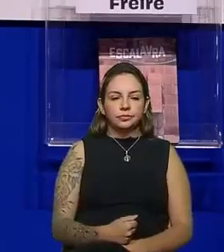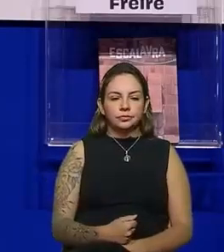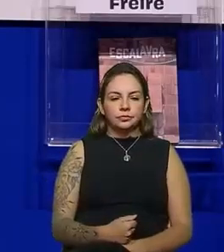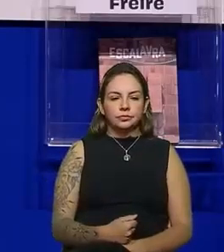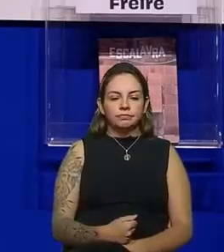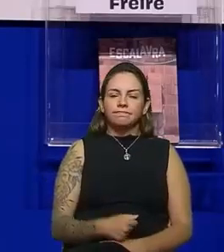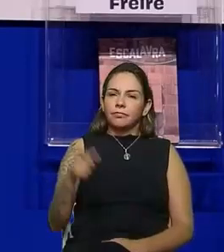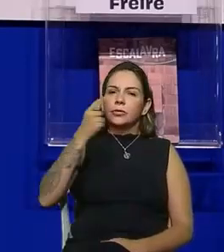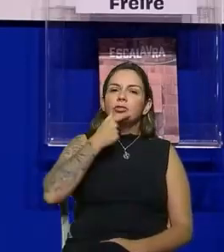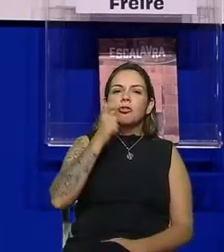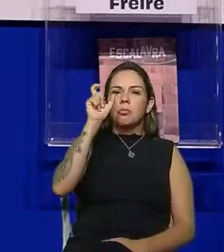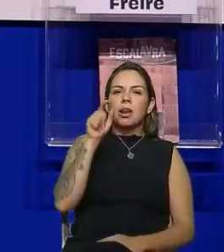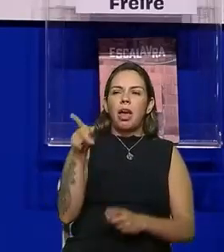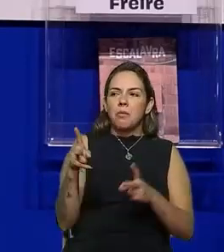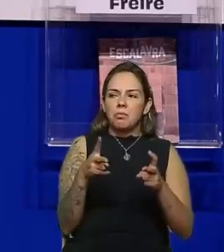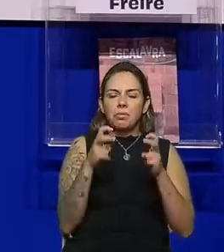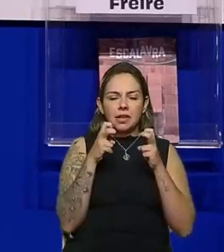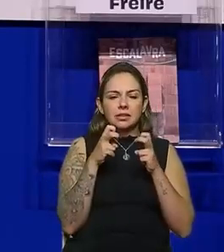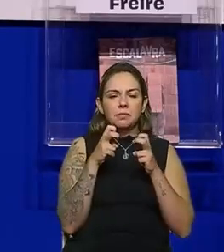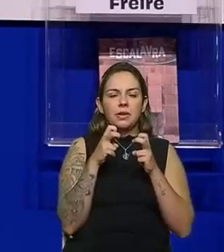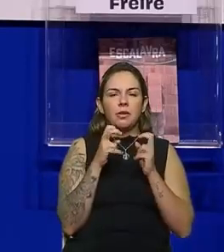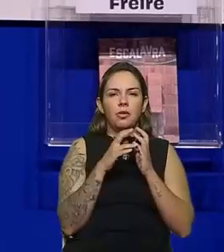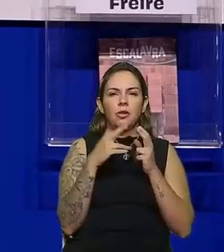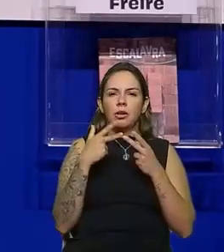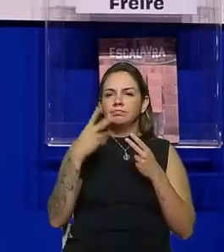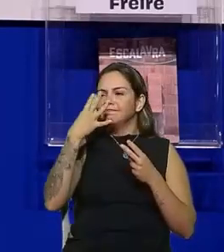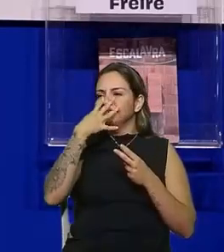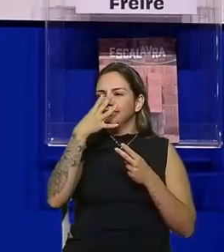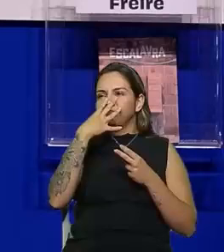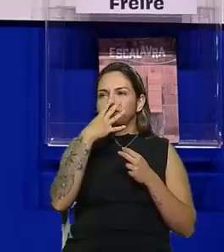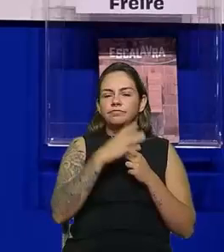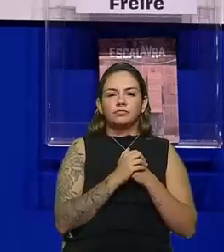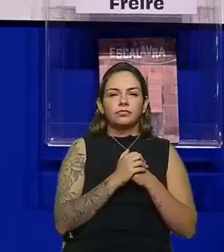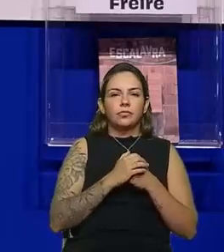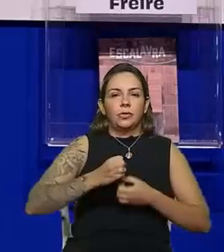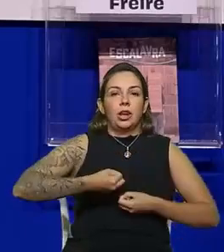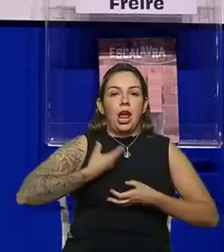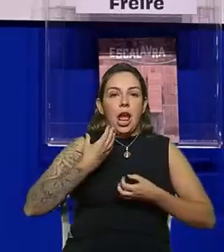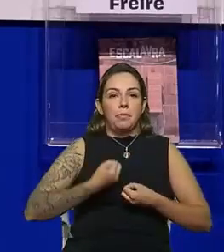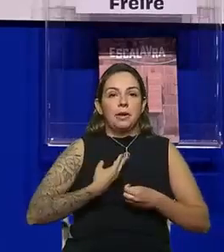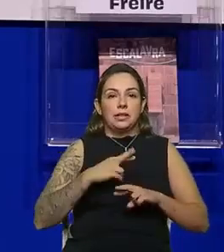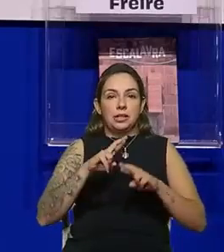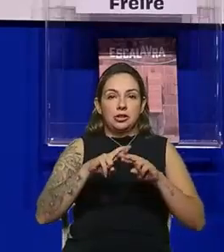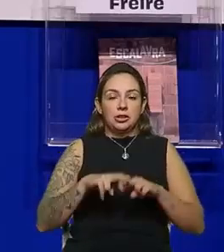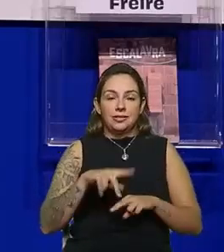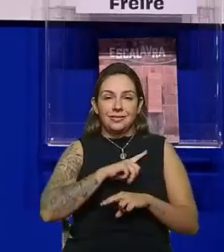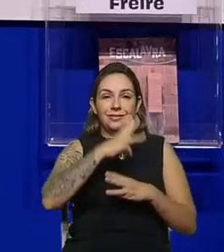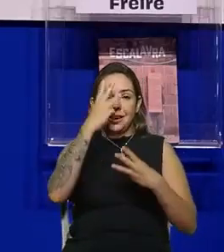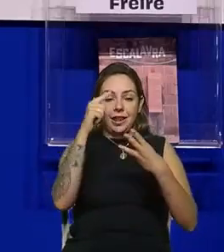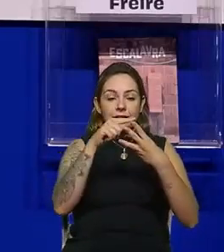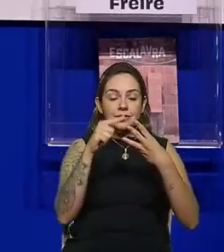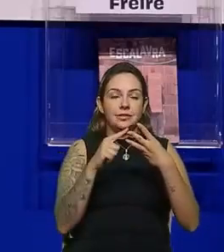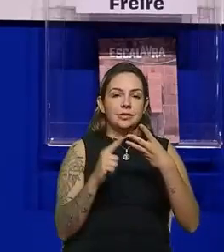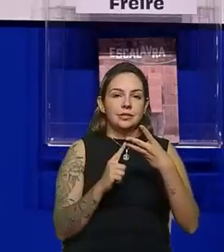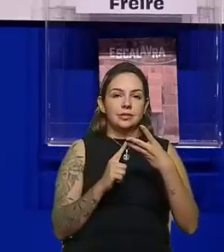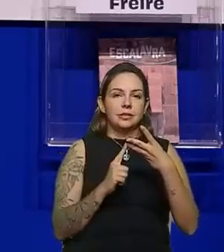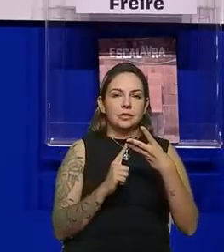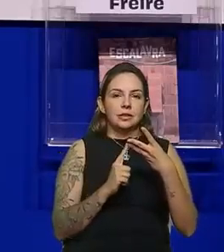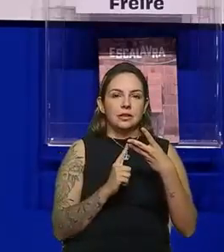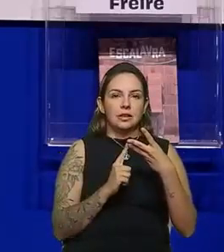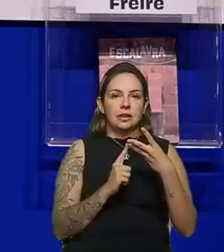Afonso, ele percebeu algo que eu acho admirável, que a poesia de Drummond tem 3